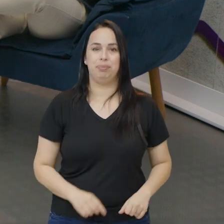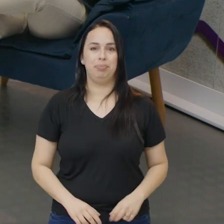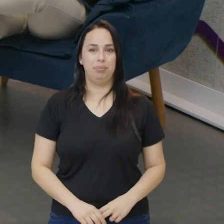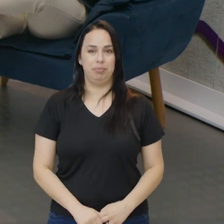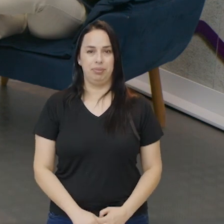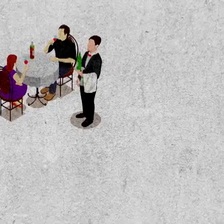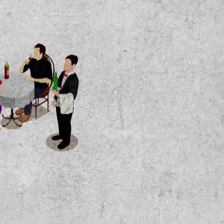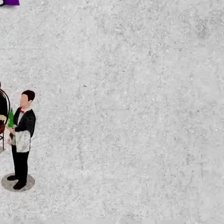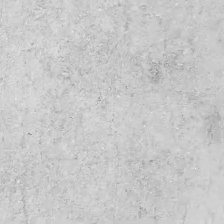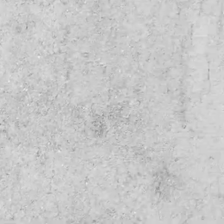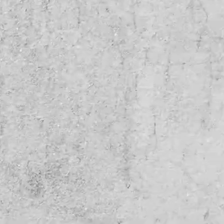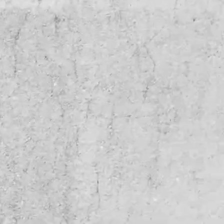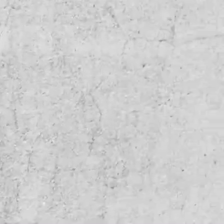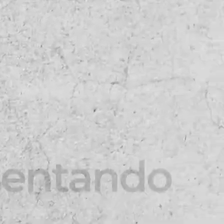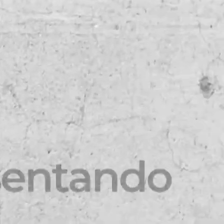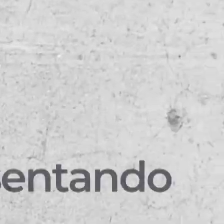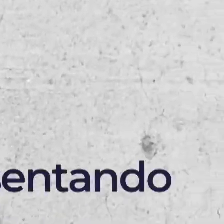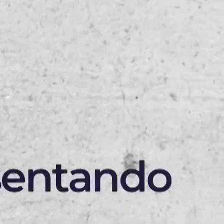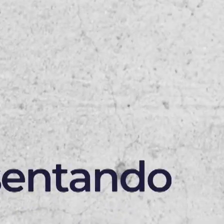saia daí.